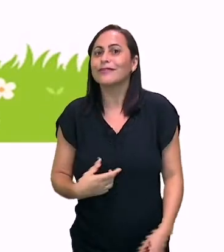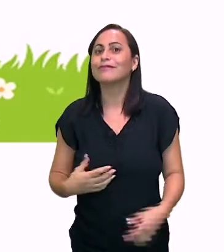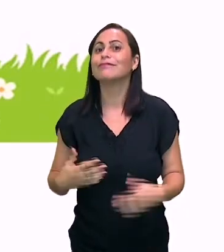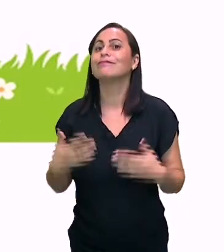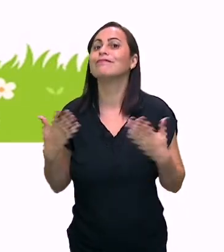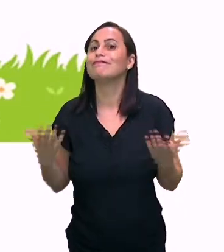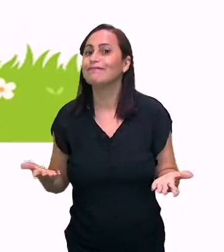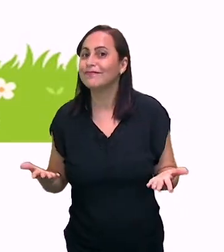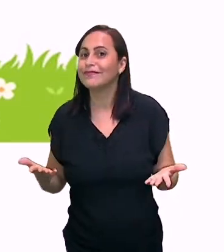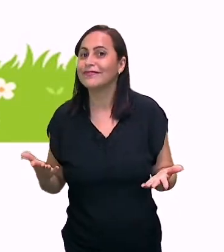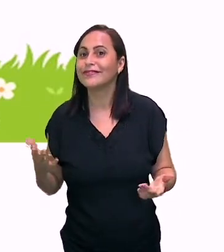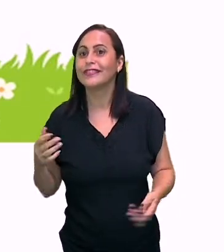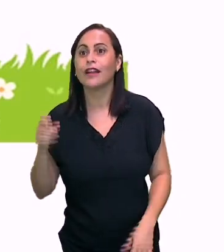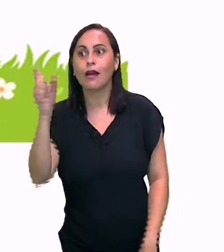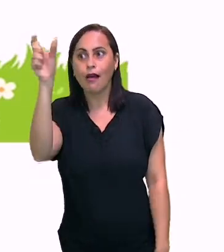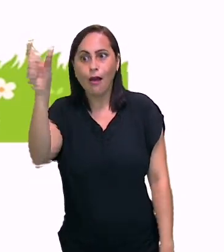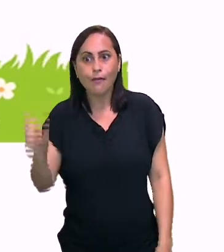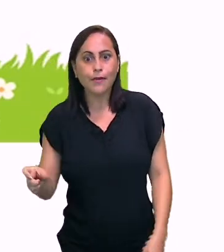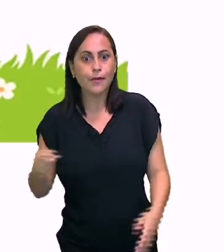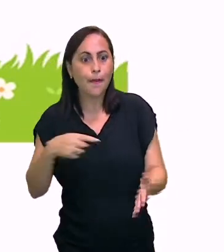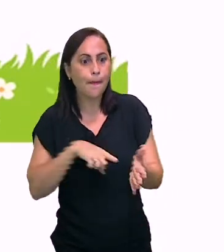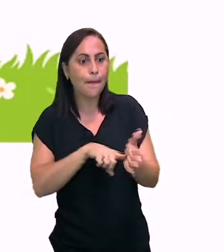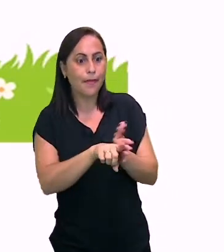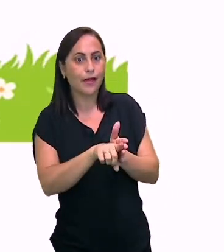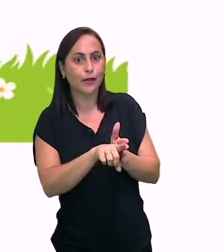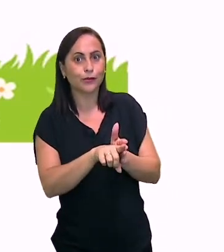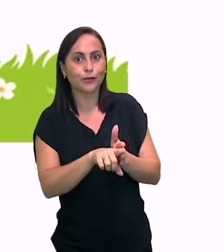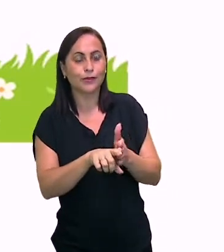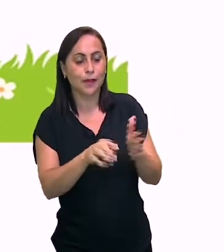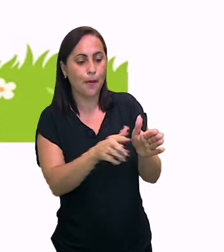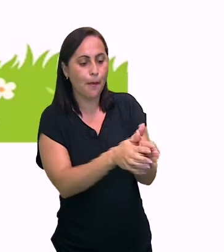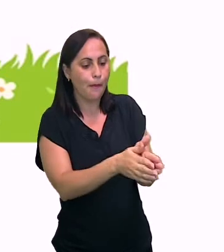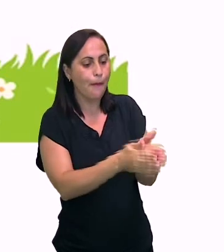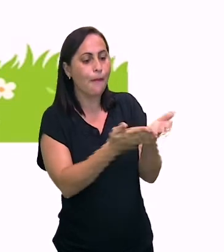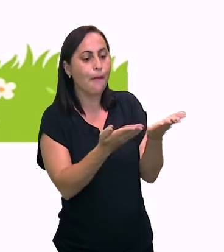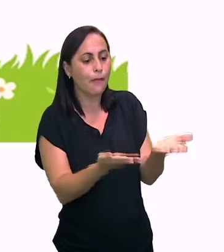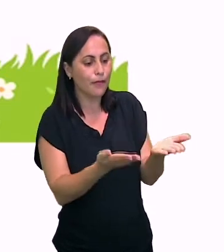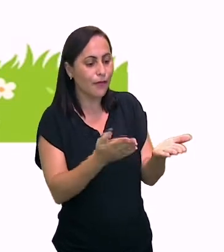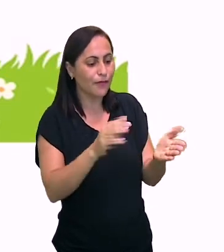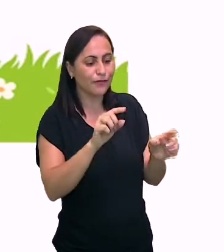Pergunta Pedro para uma revista em quadrinhos.